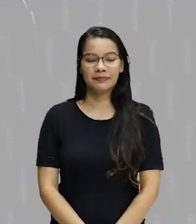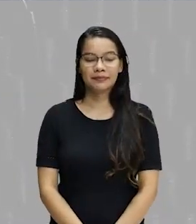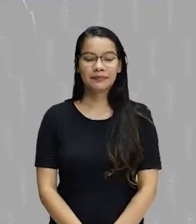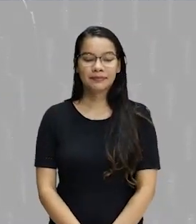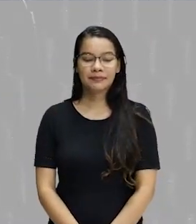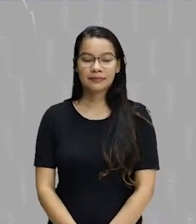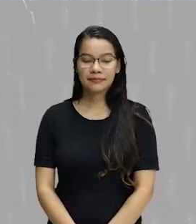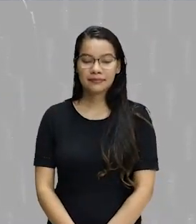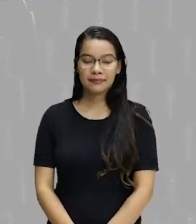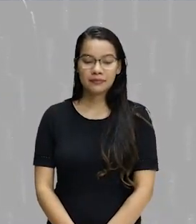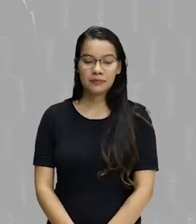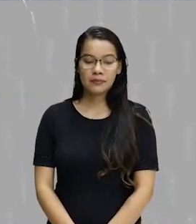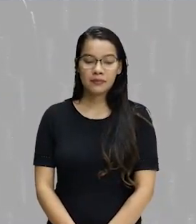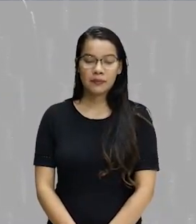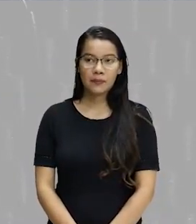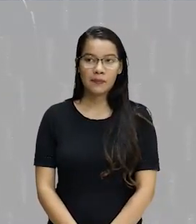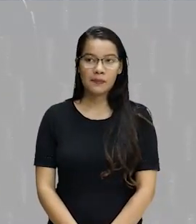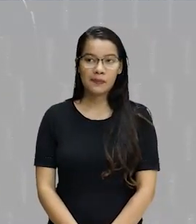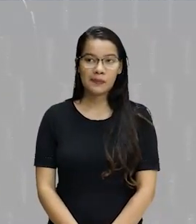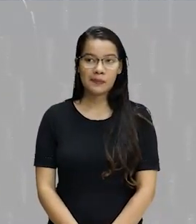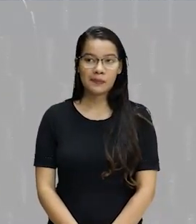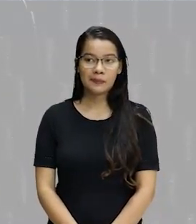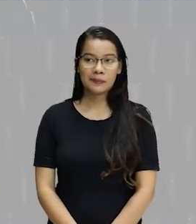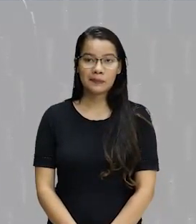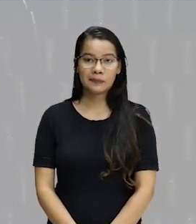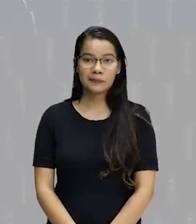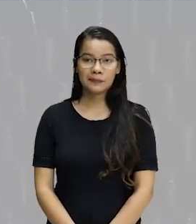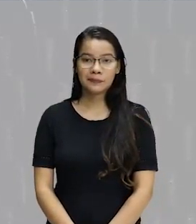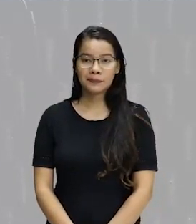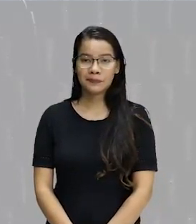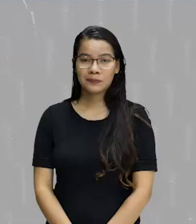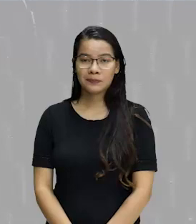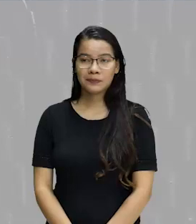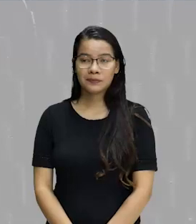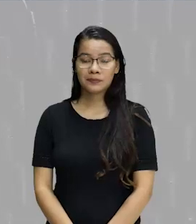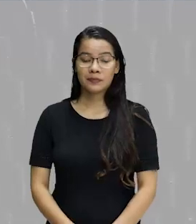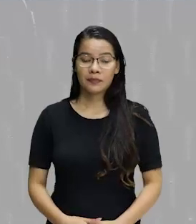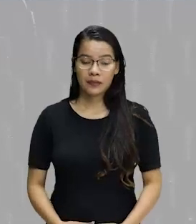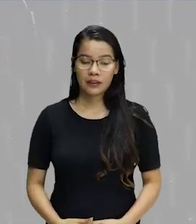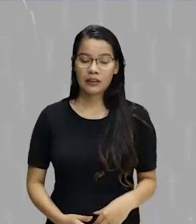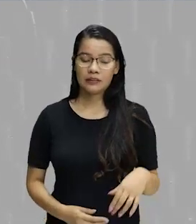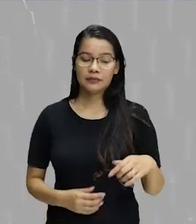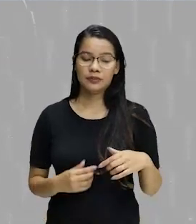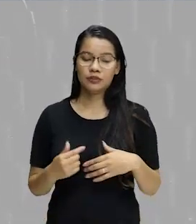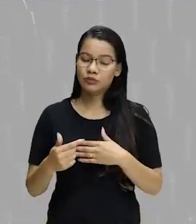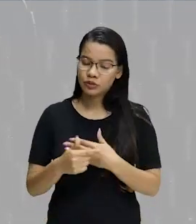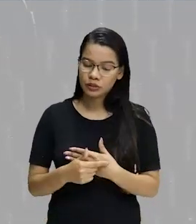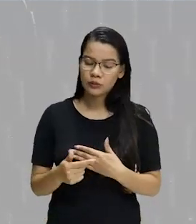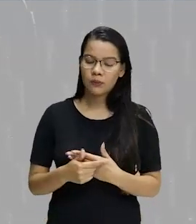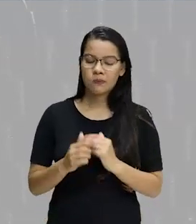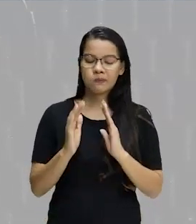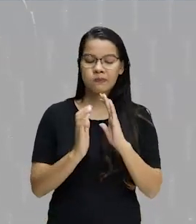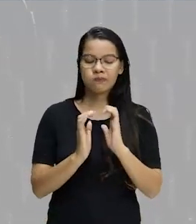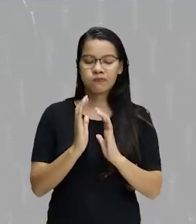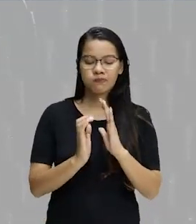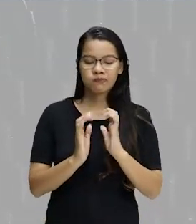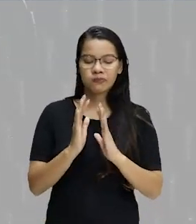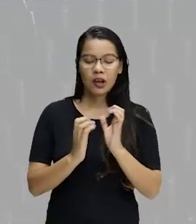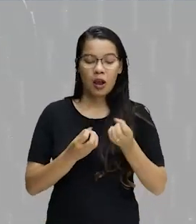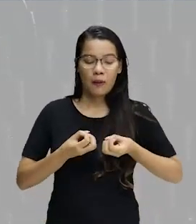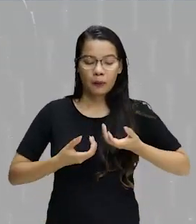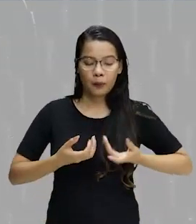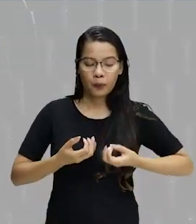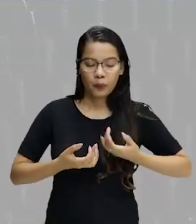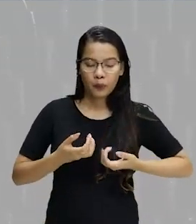de congelamento da água. Vamos lá, devido ao funcionamento, o motor ele aquece, só que ele não